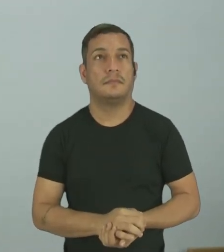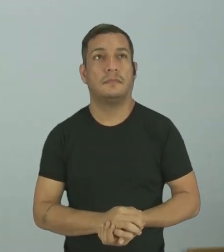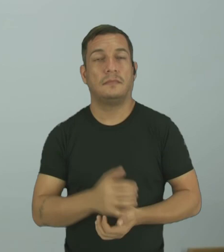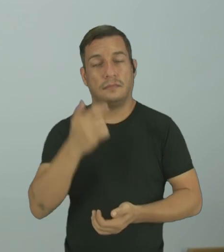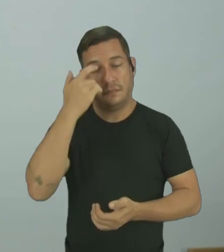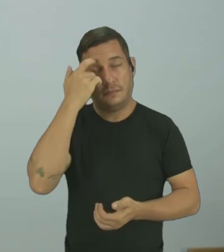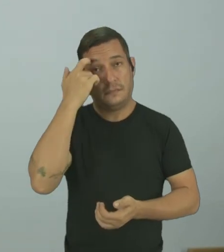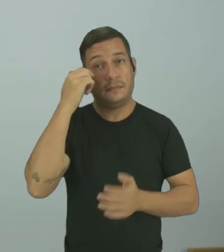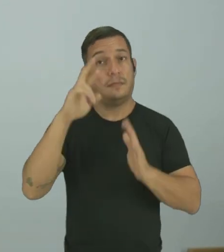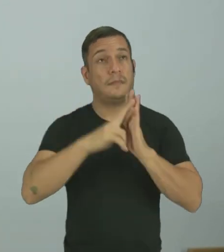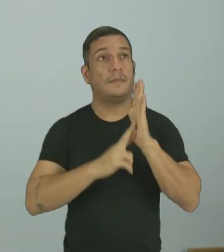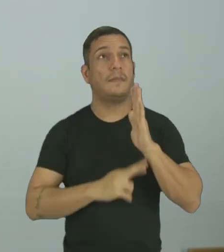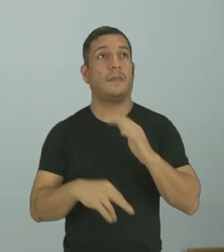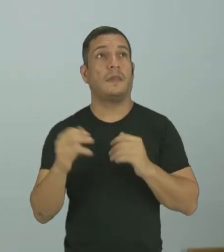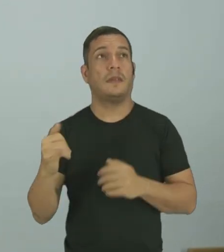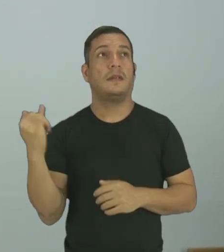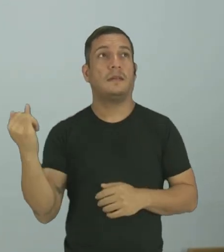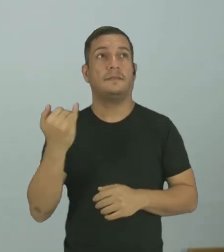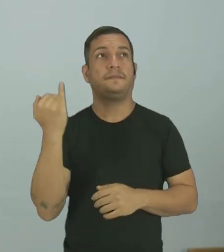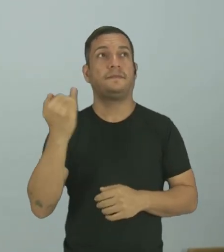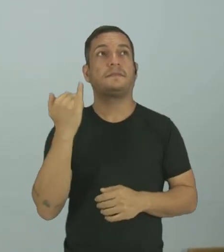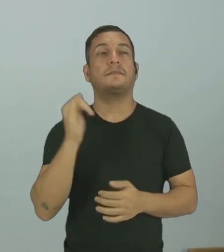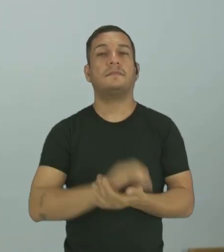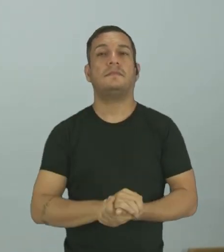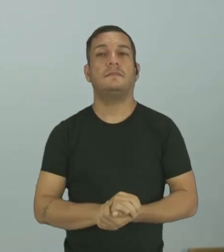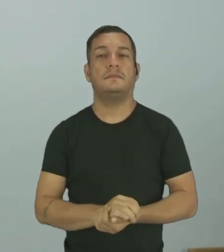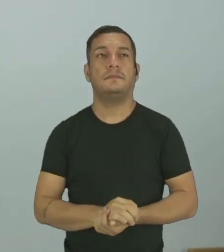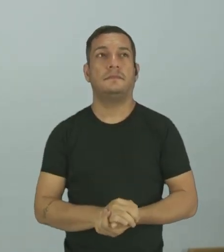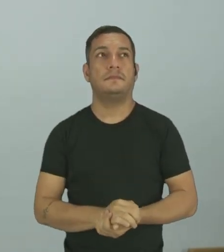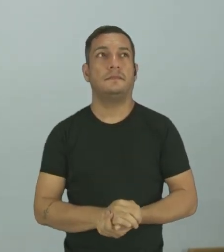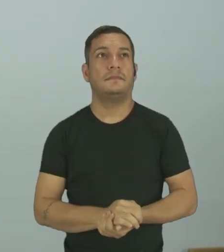Essa regrinha é muito importante.